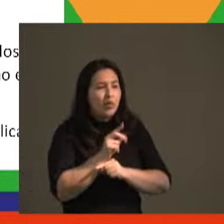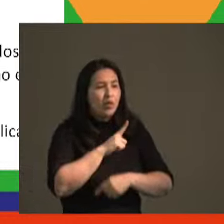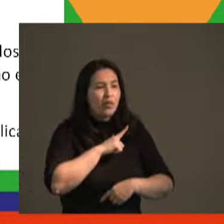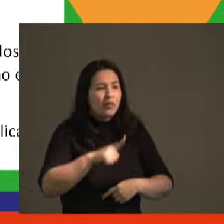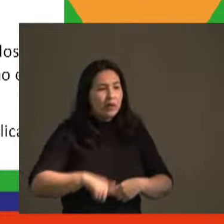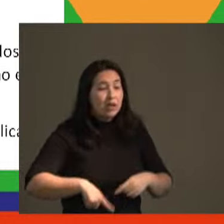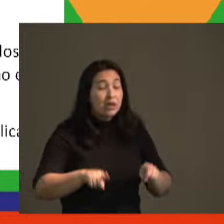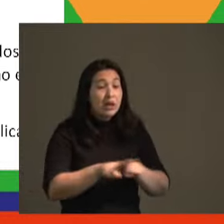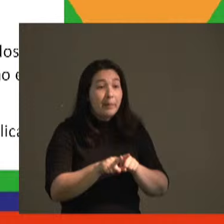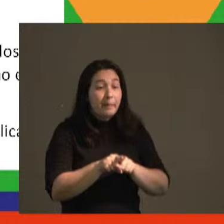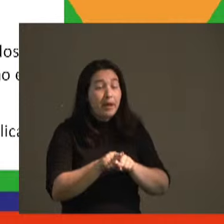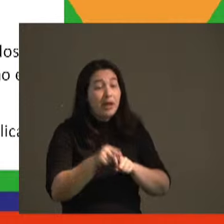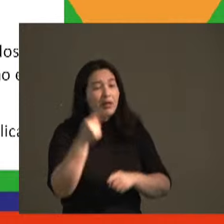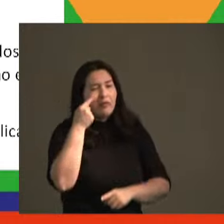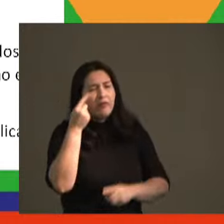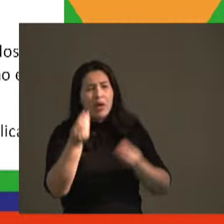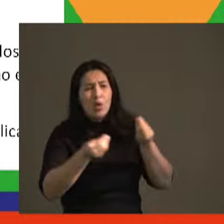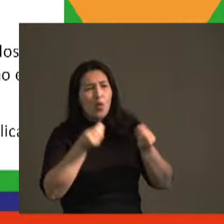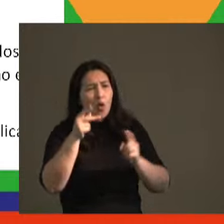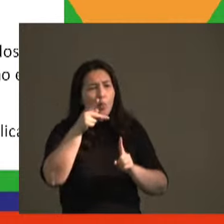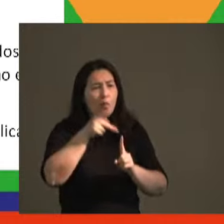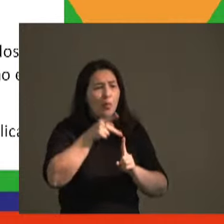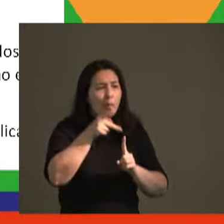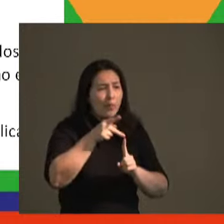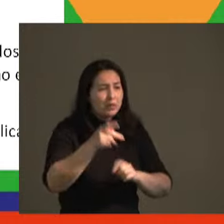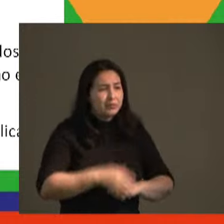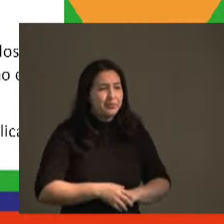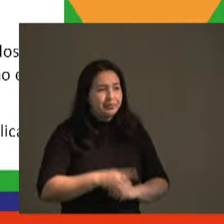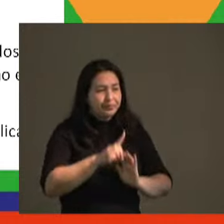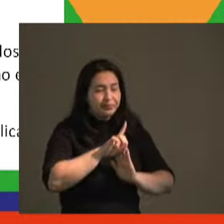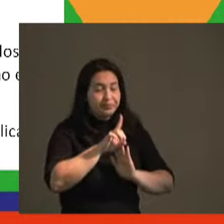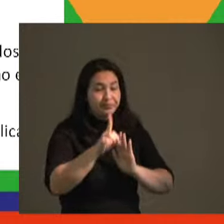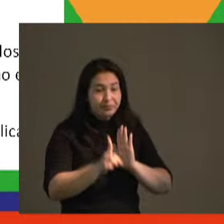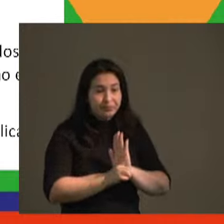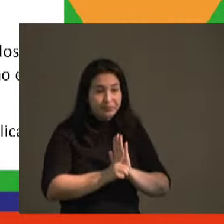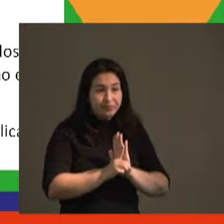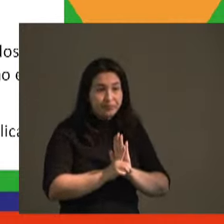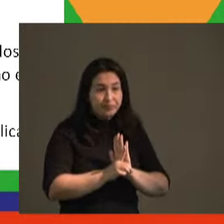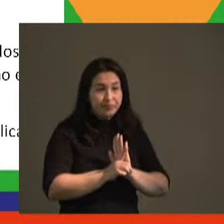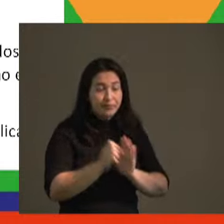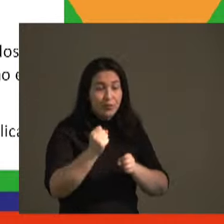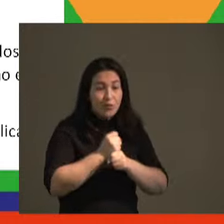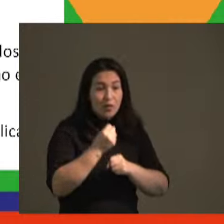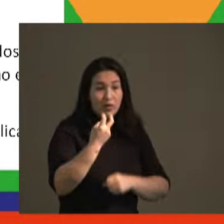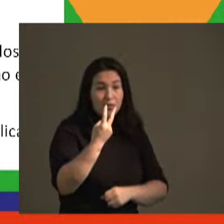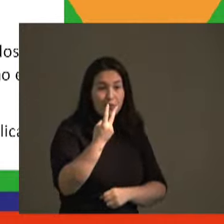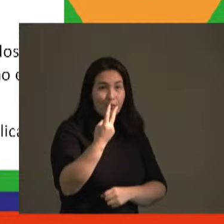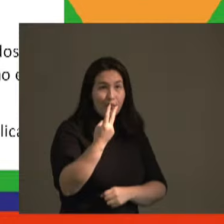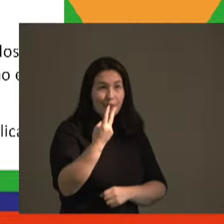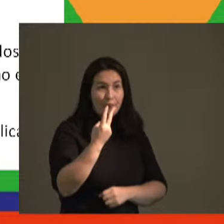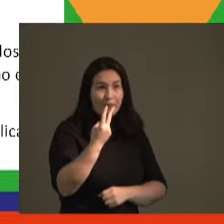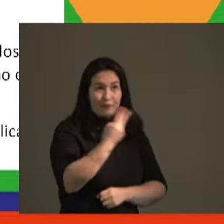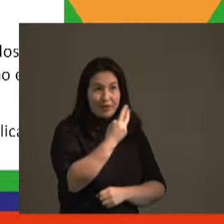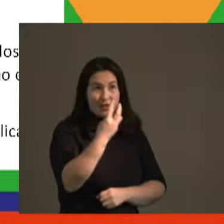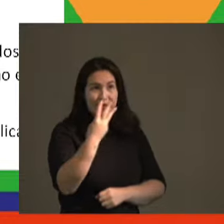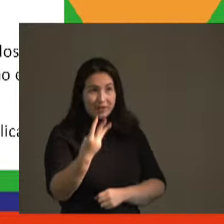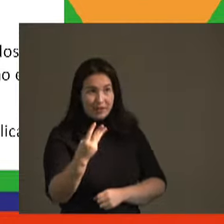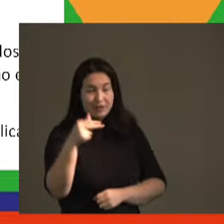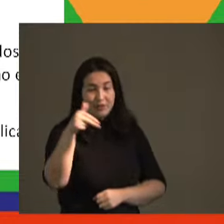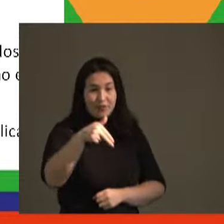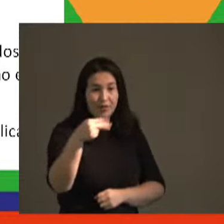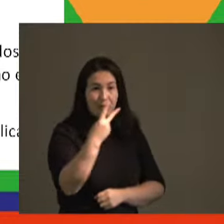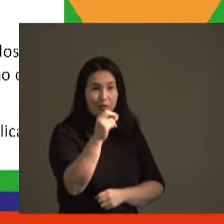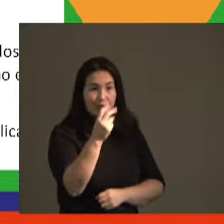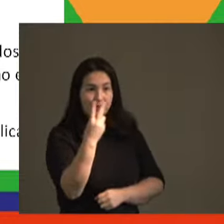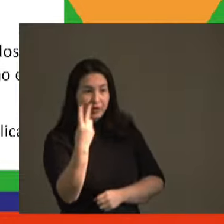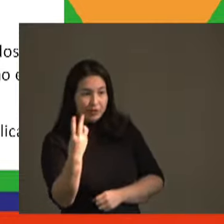e do acompanhamento do plano. O decreto 11.793, de 23 de novembro de 2023,